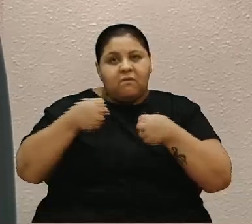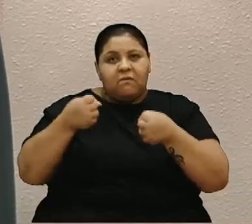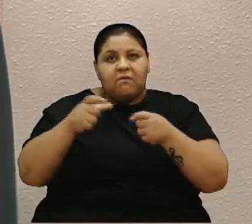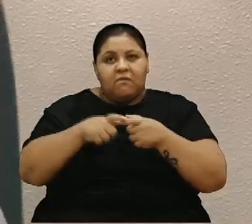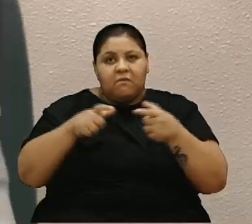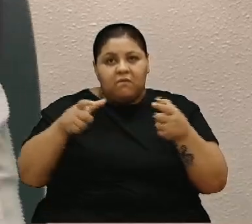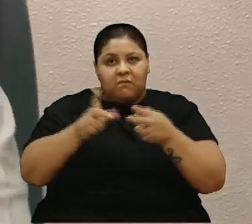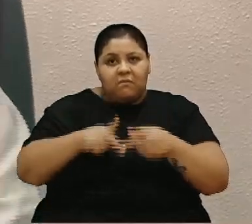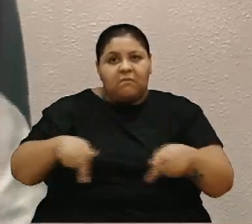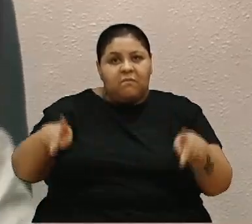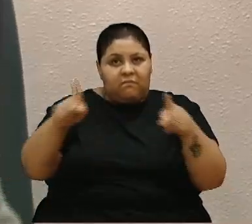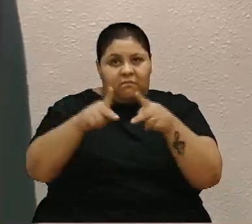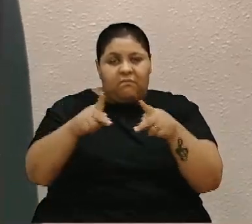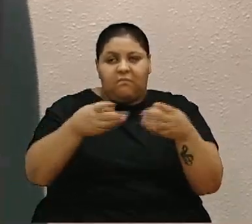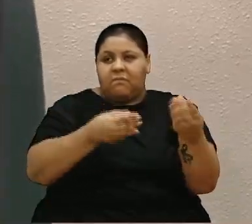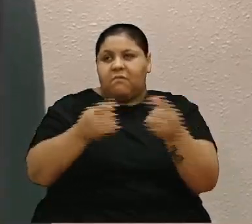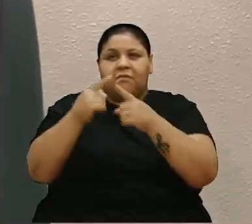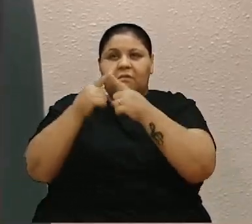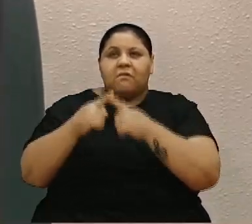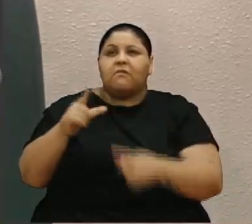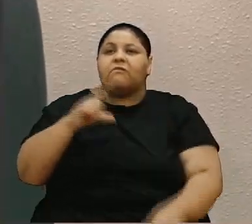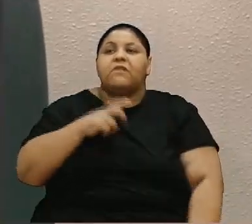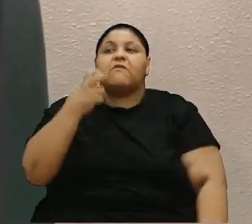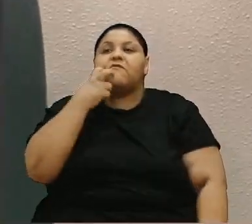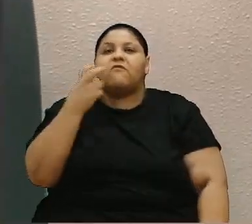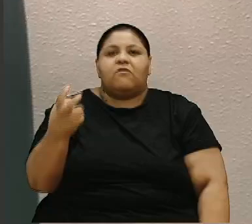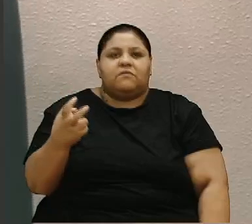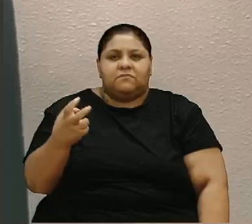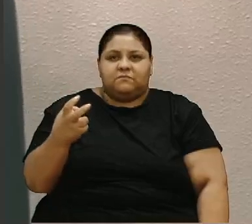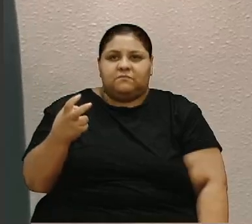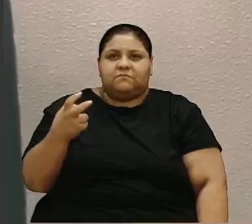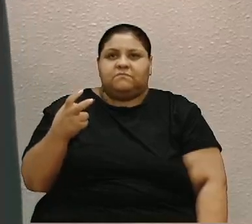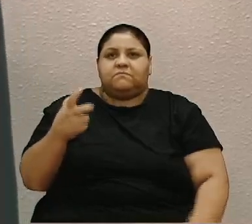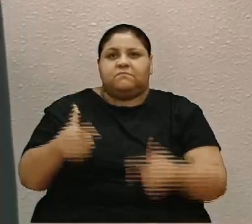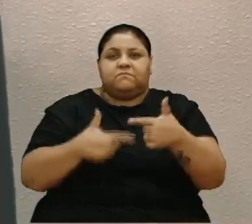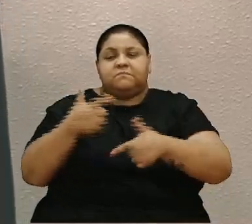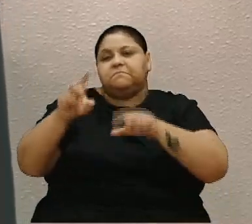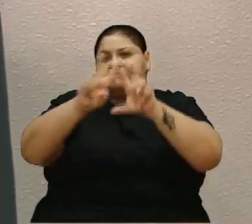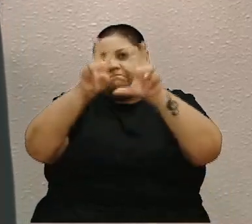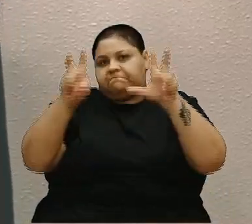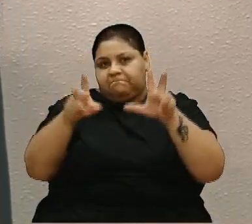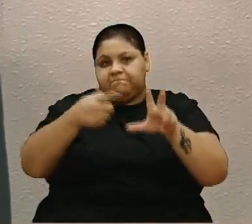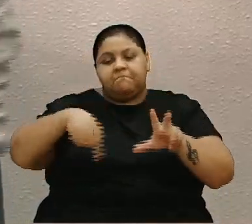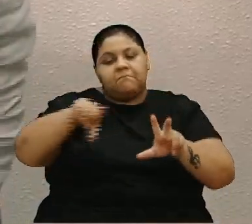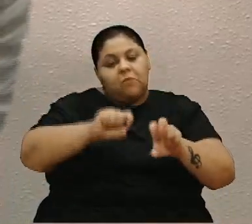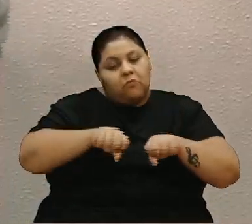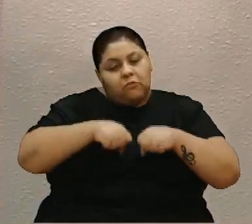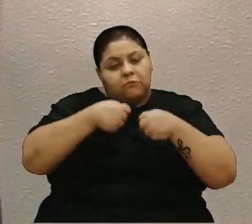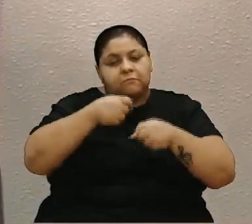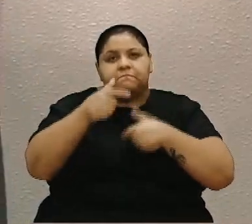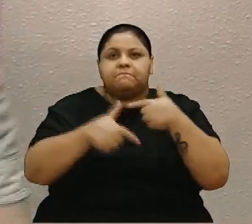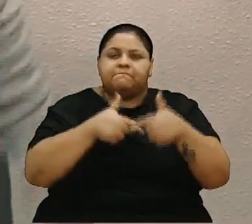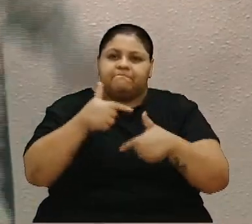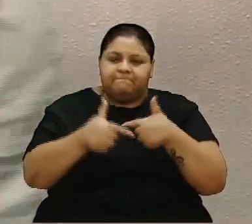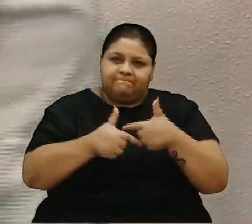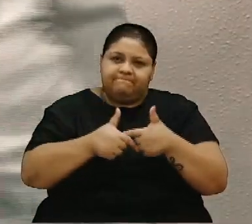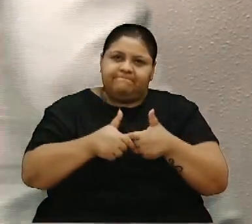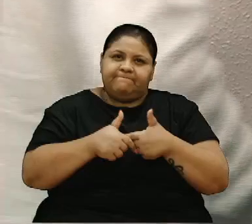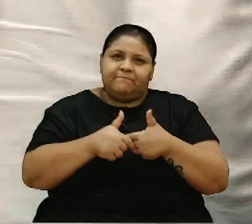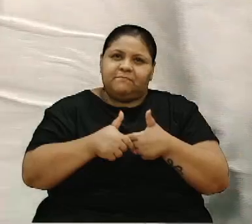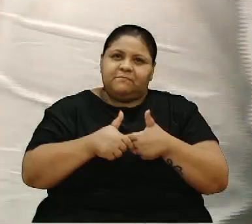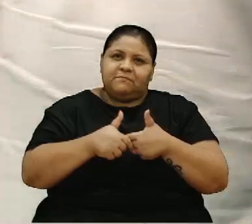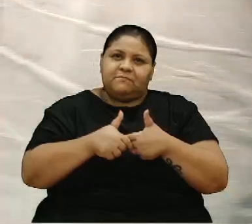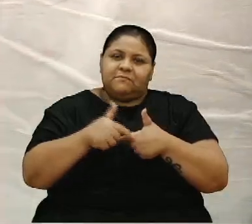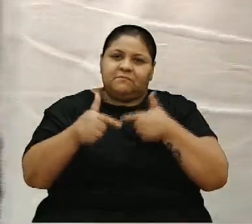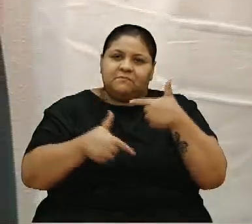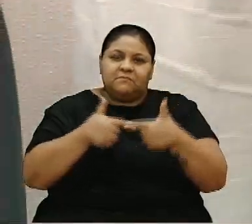da população, que muitas vezes não tem voz para tratar sobre esses temas aqui. Então, nós defendemos os trabalhadores e as trabalhadoras que